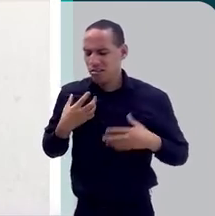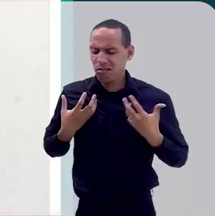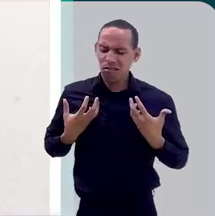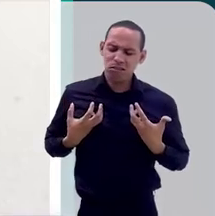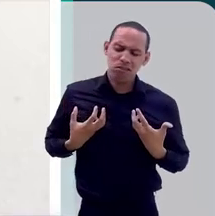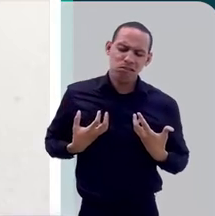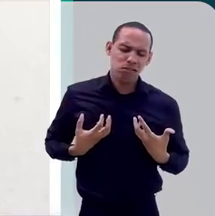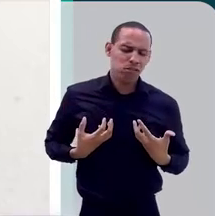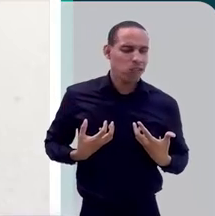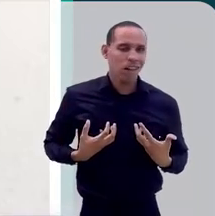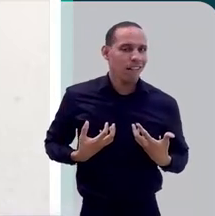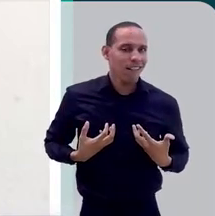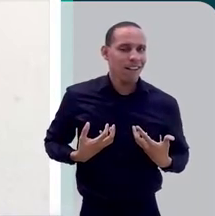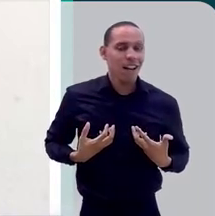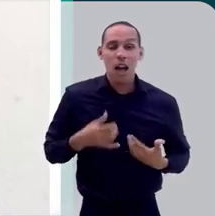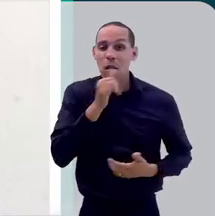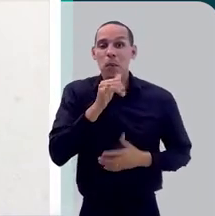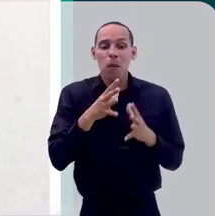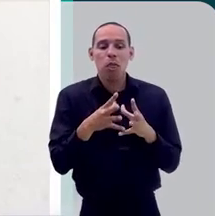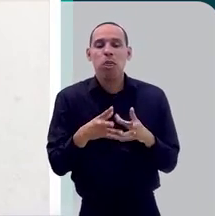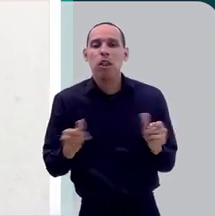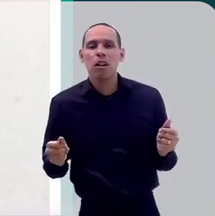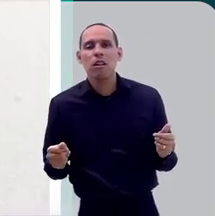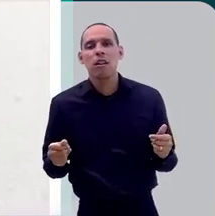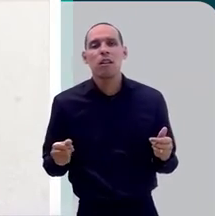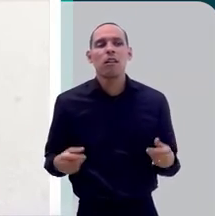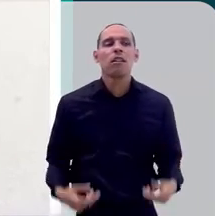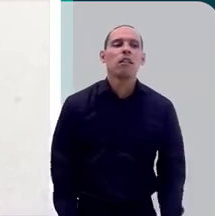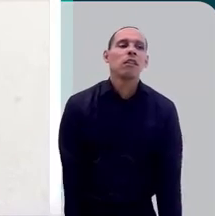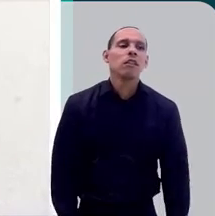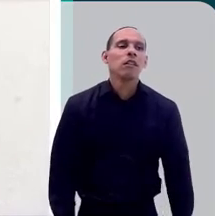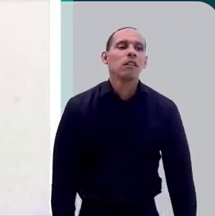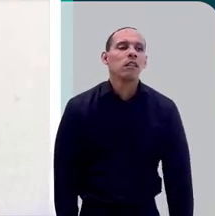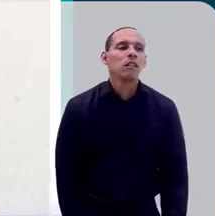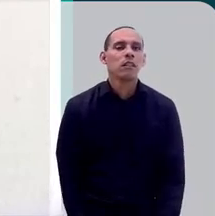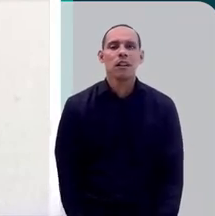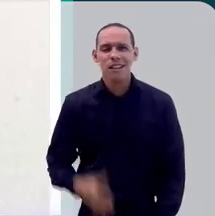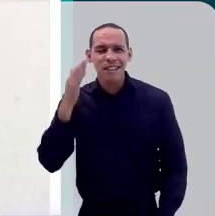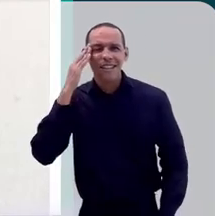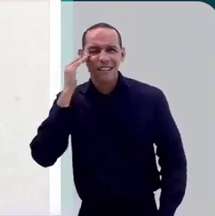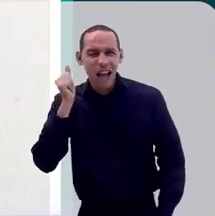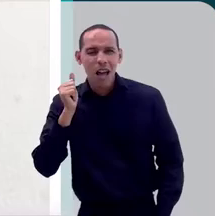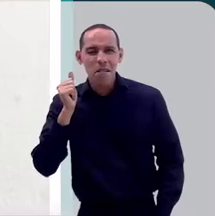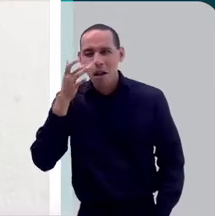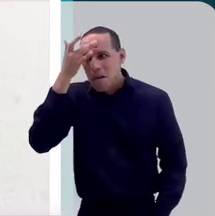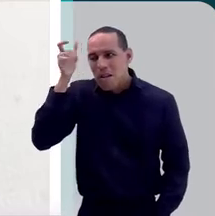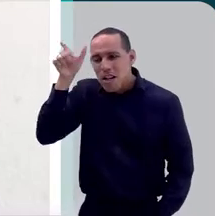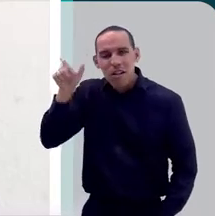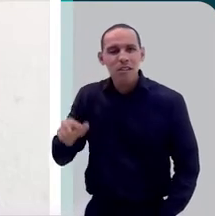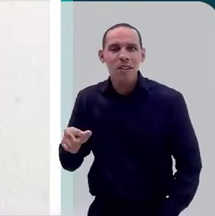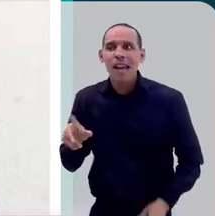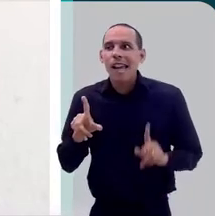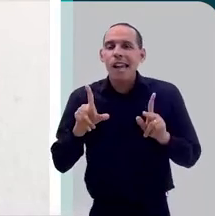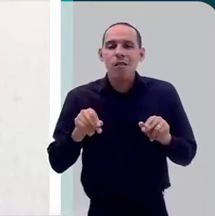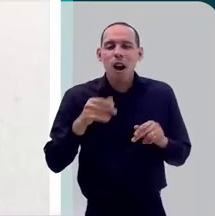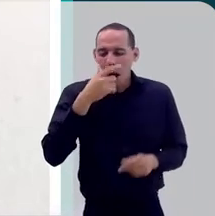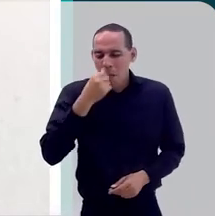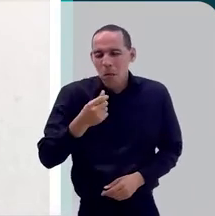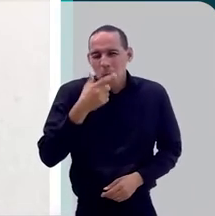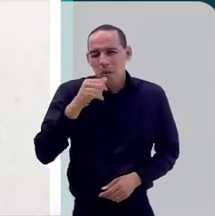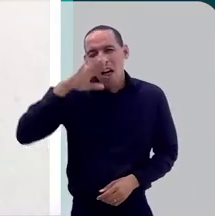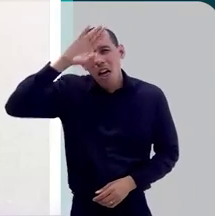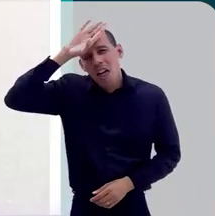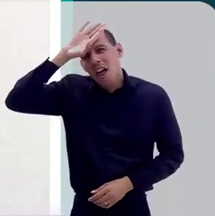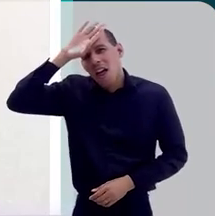perda de energia. Aí não é cansaço exatamente. Sabe aquela sensação da pessoa estar muito gripada,